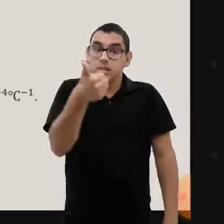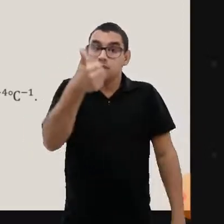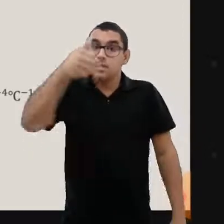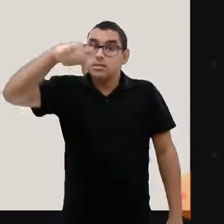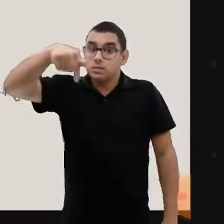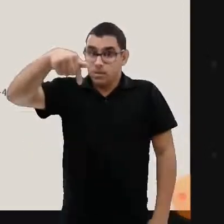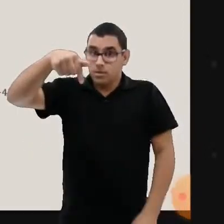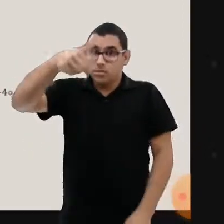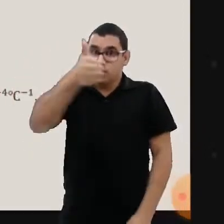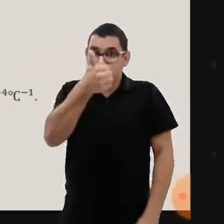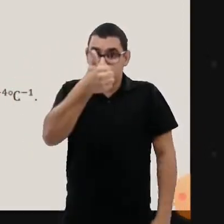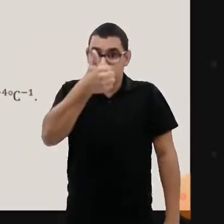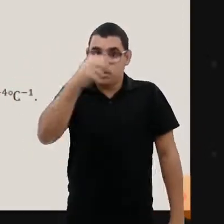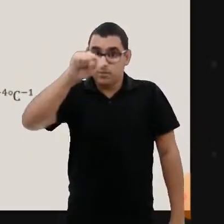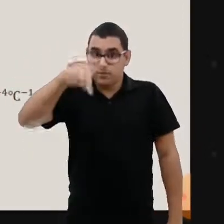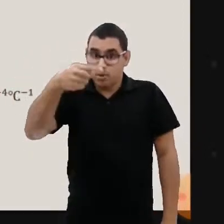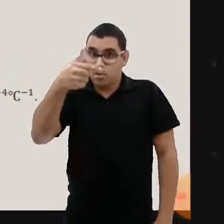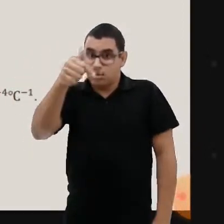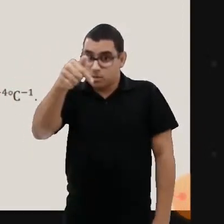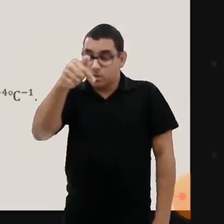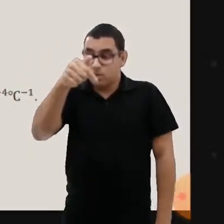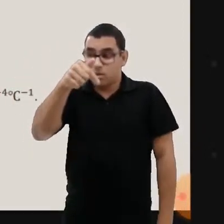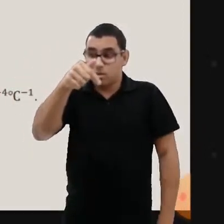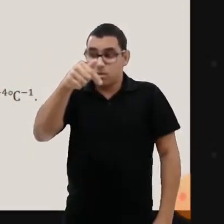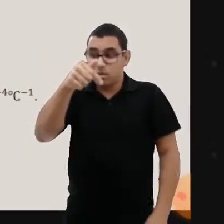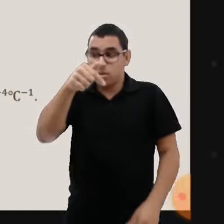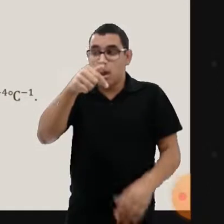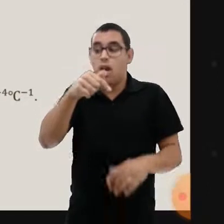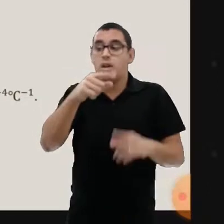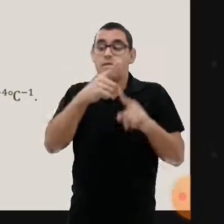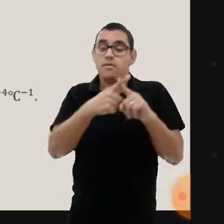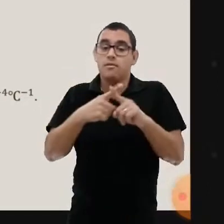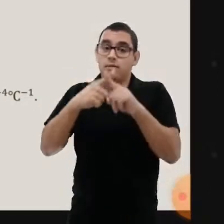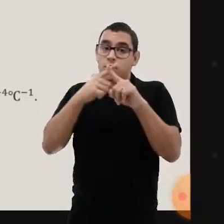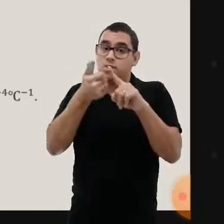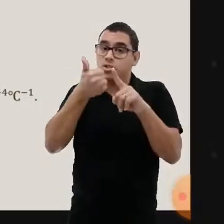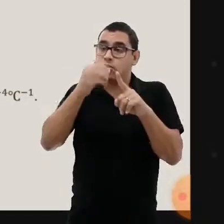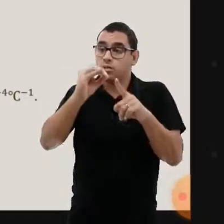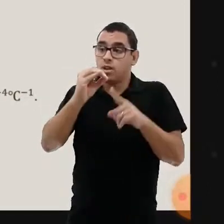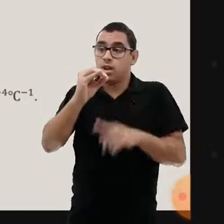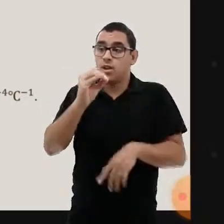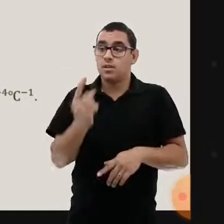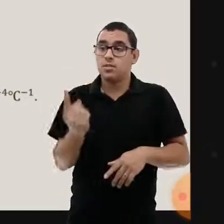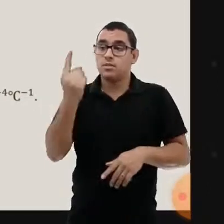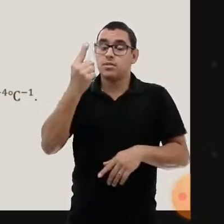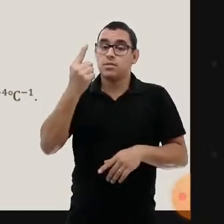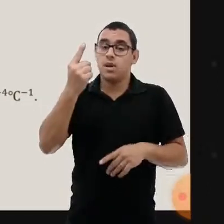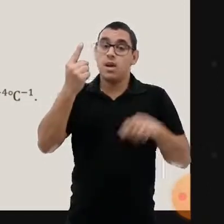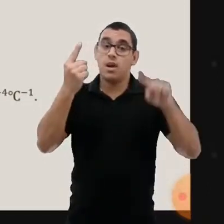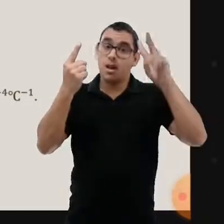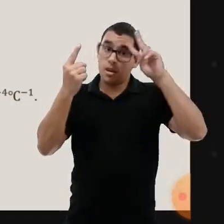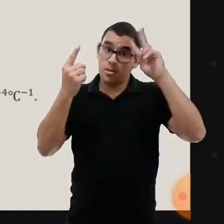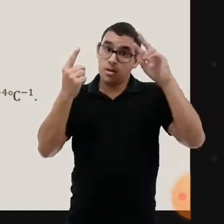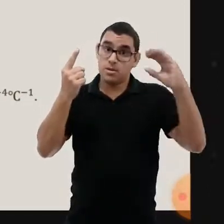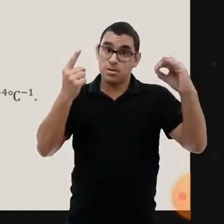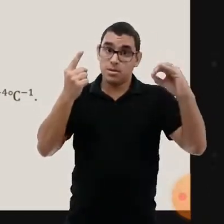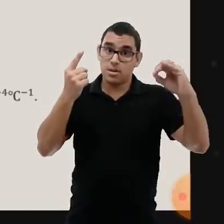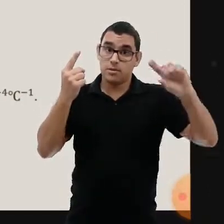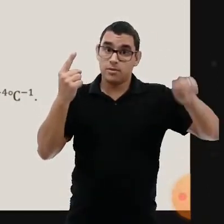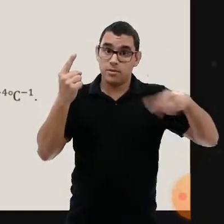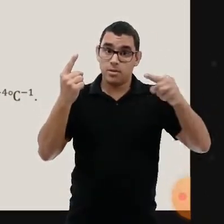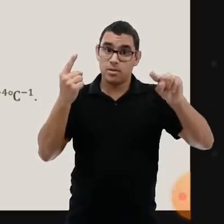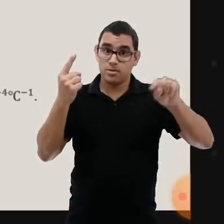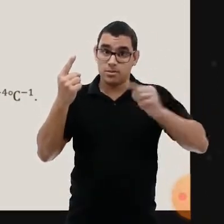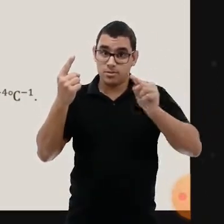nós chegamos aí aproximado, vamos lembrar que, como é uma dízima periódica, eu cheguei a um valor